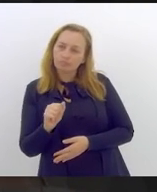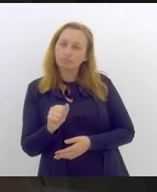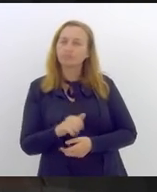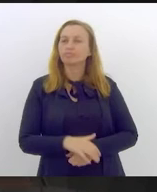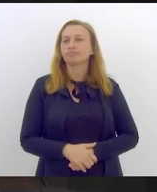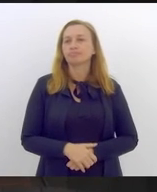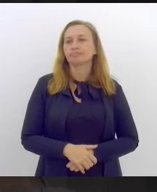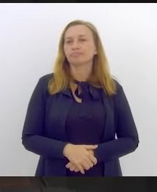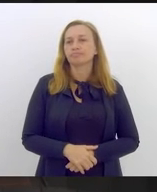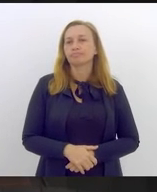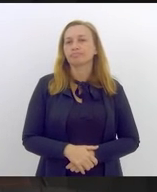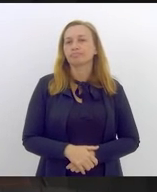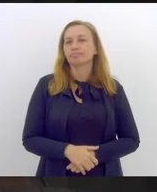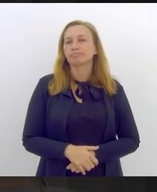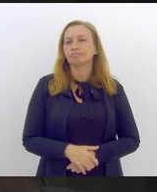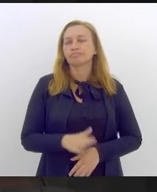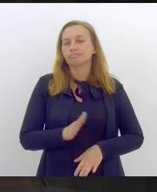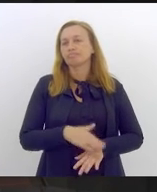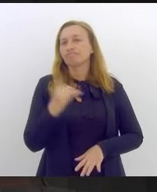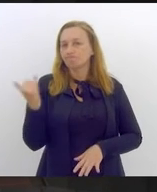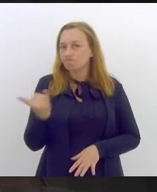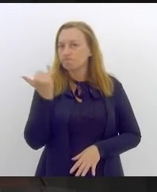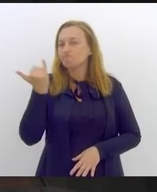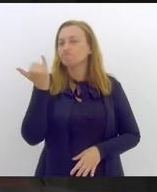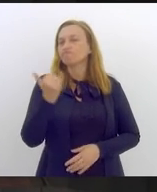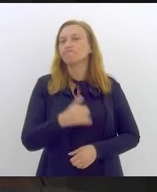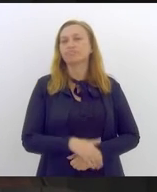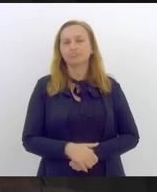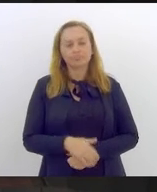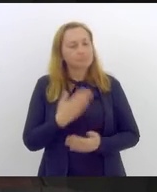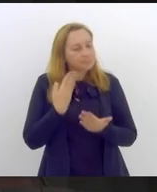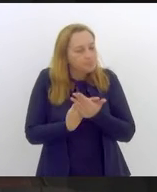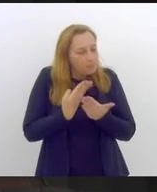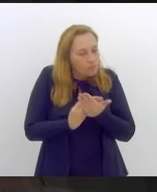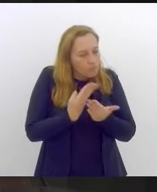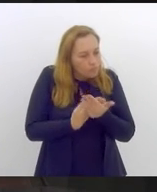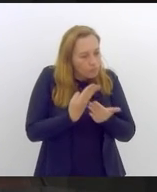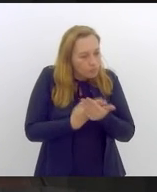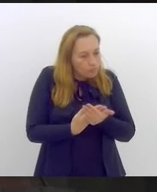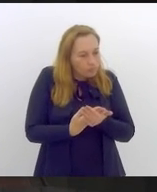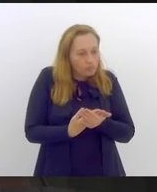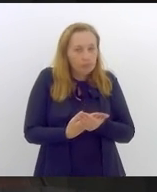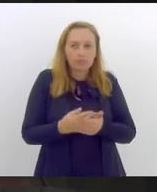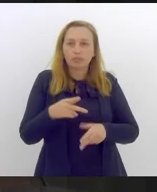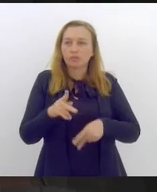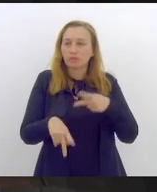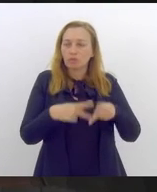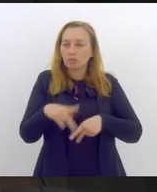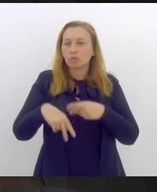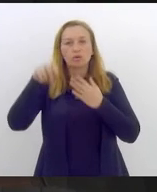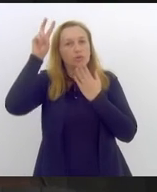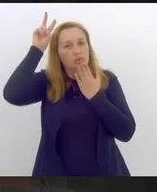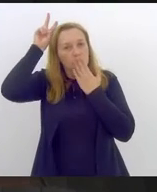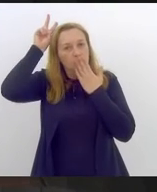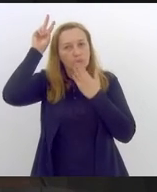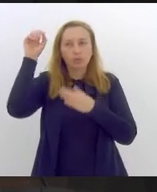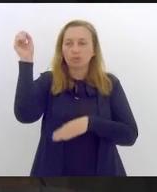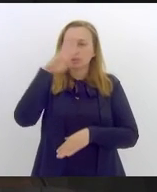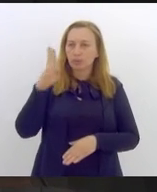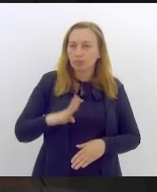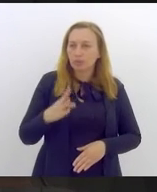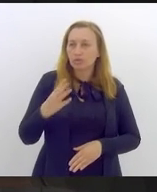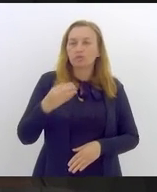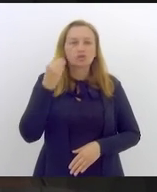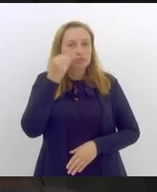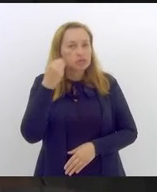etnologia provavelmente foi dos mais importantes senão mais importante estudioso dos povos indígenas no Brasil não é que